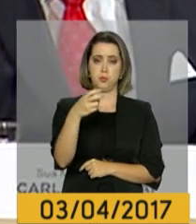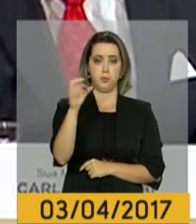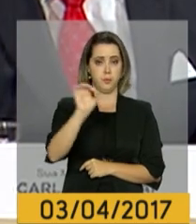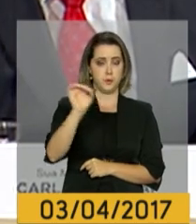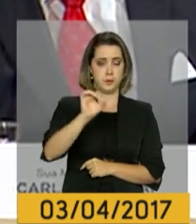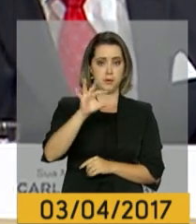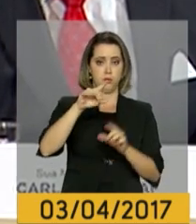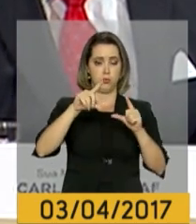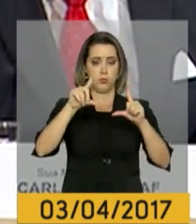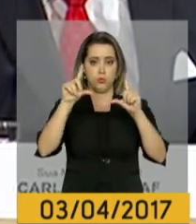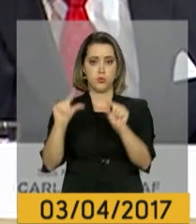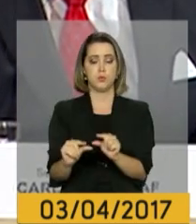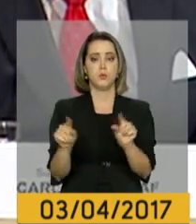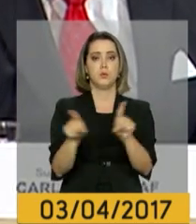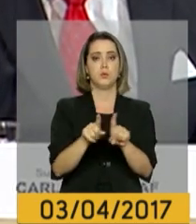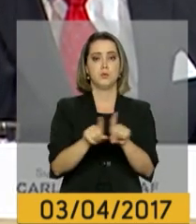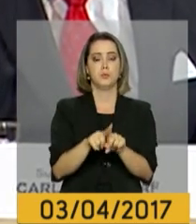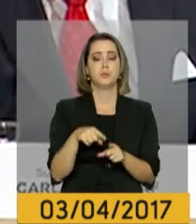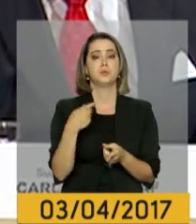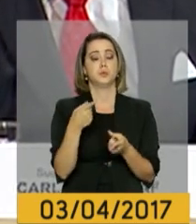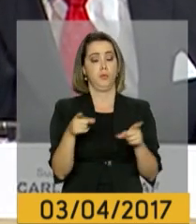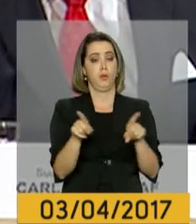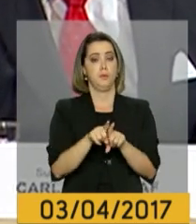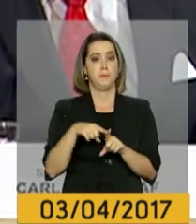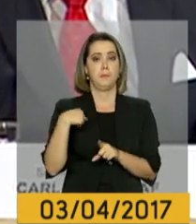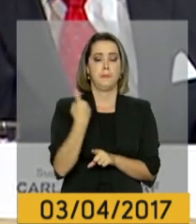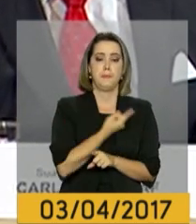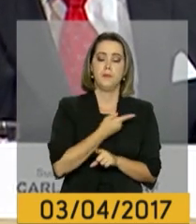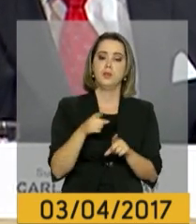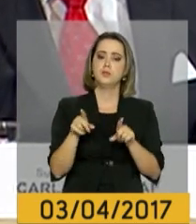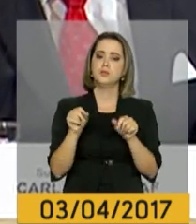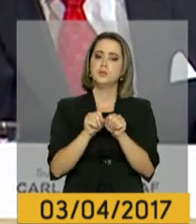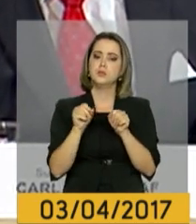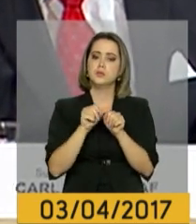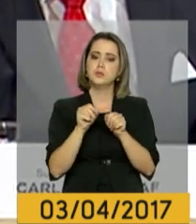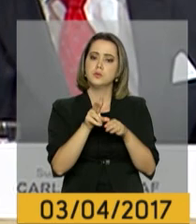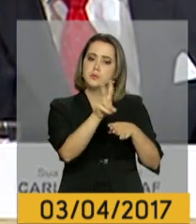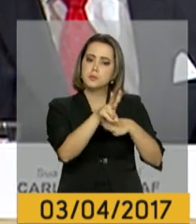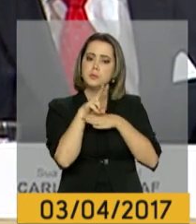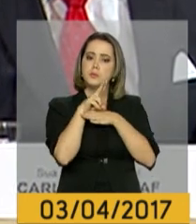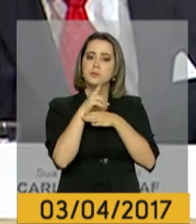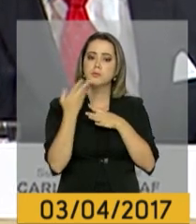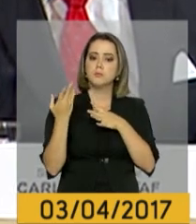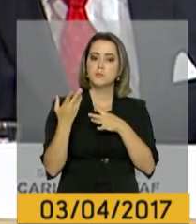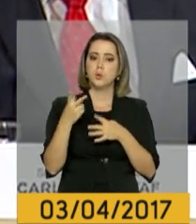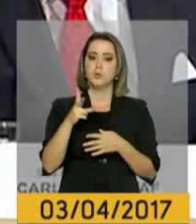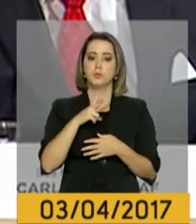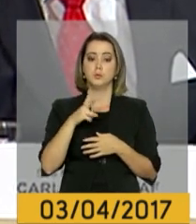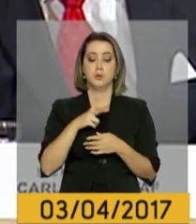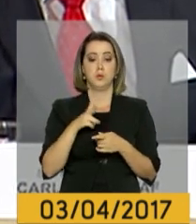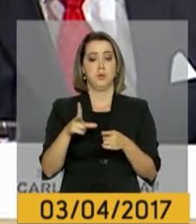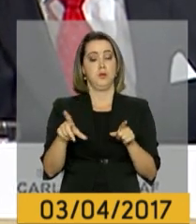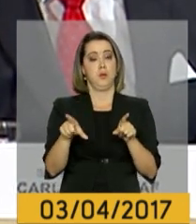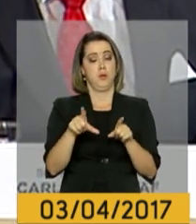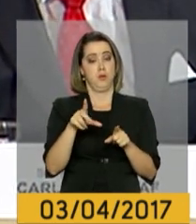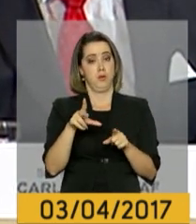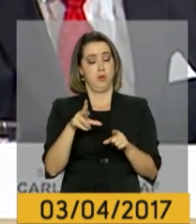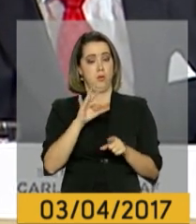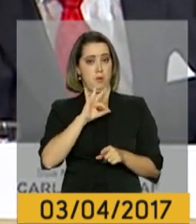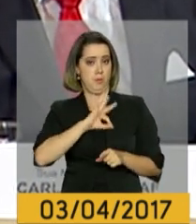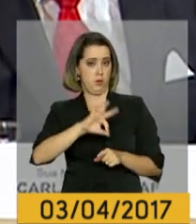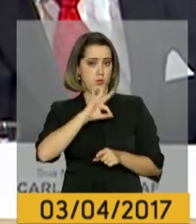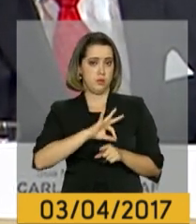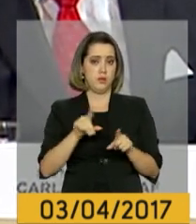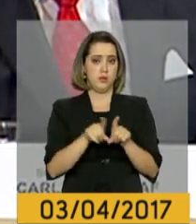7,5%, não é? Também assim fizemos com o chamado crédito consignado. Reduzimos substancialmente os